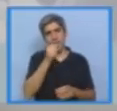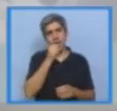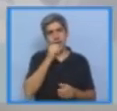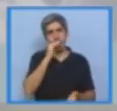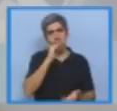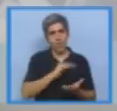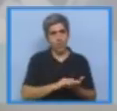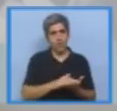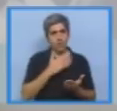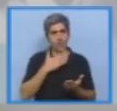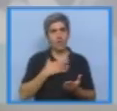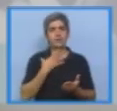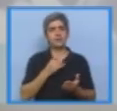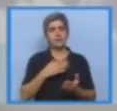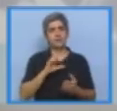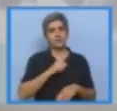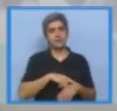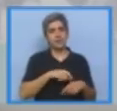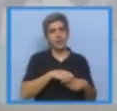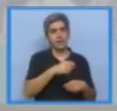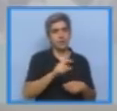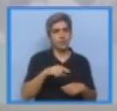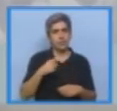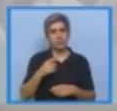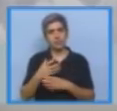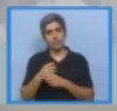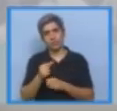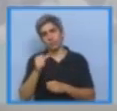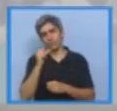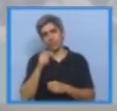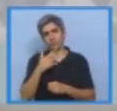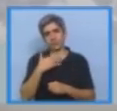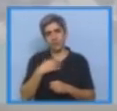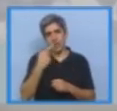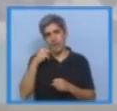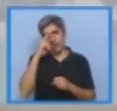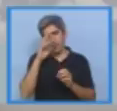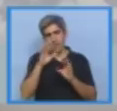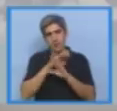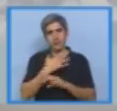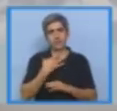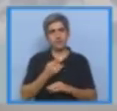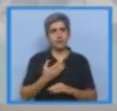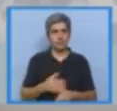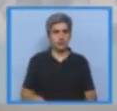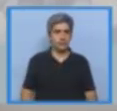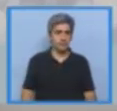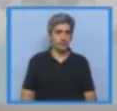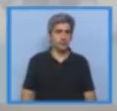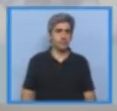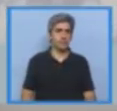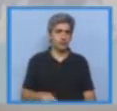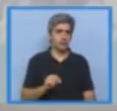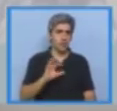água vai-nos tirar a sede durante mais tempo do que o refrigerante que, no fundo, nos ilude a sede que nos tira. Isto